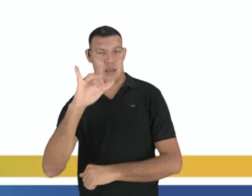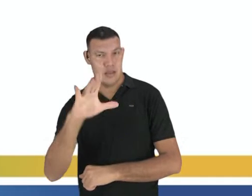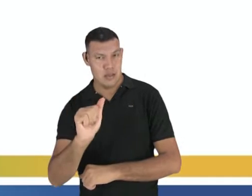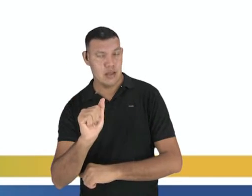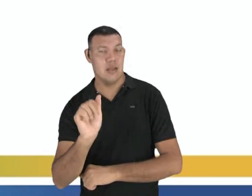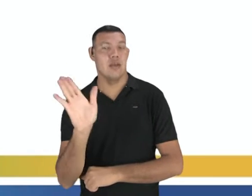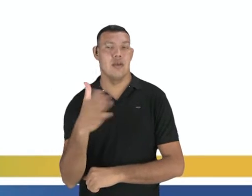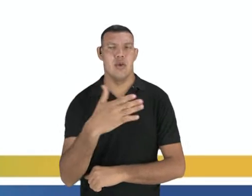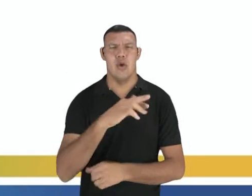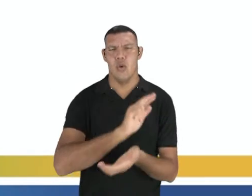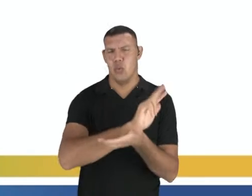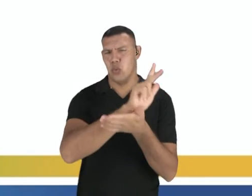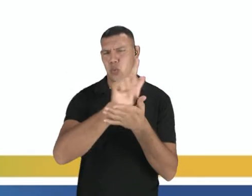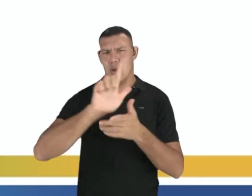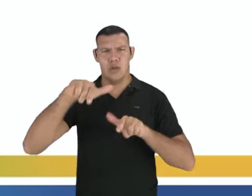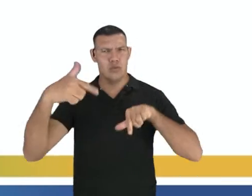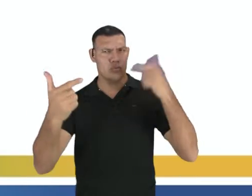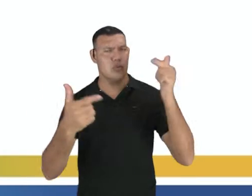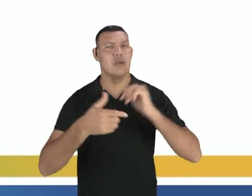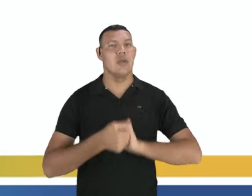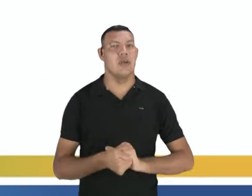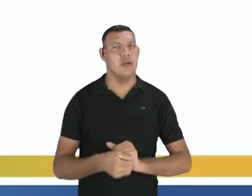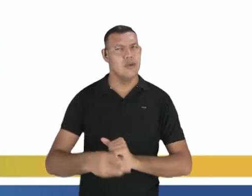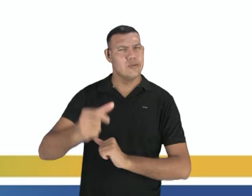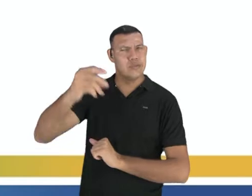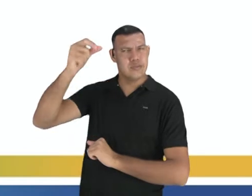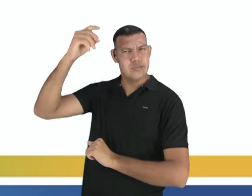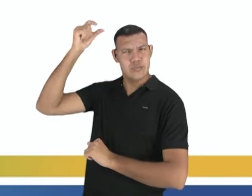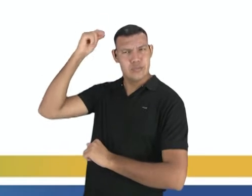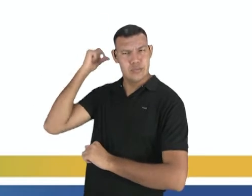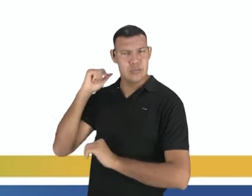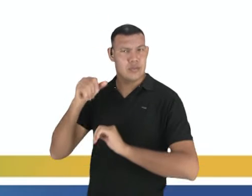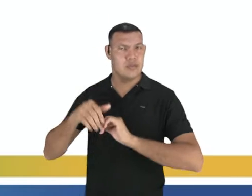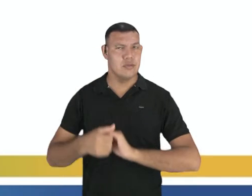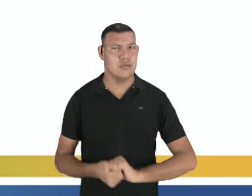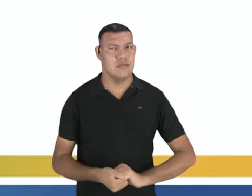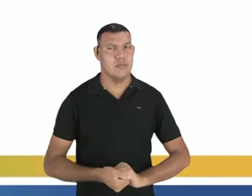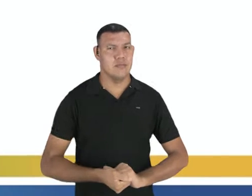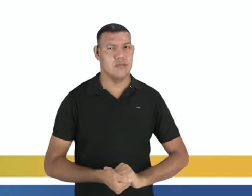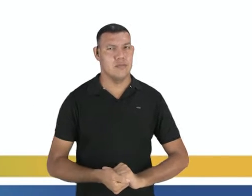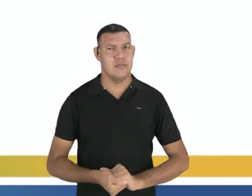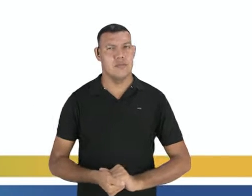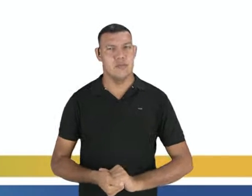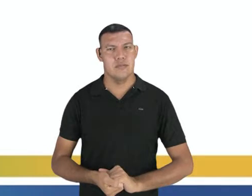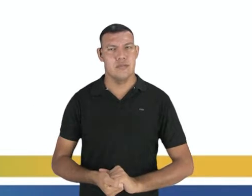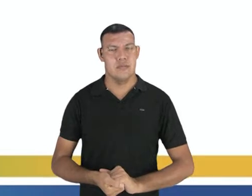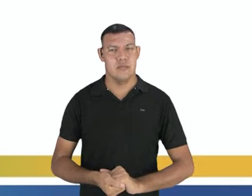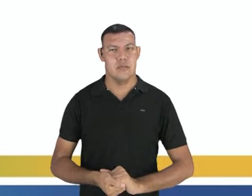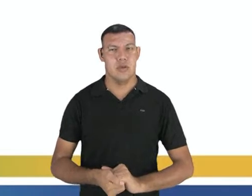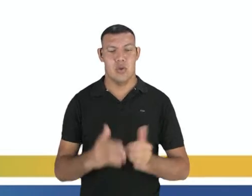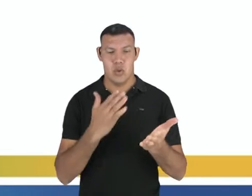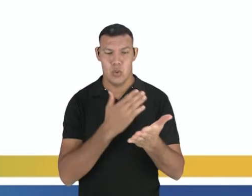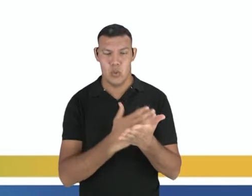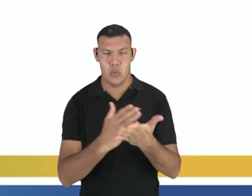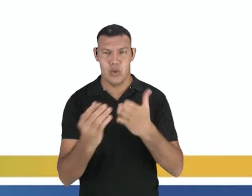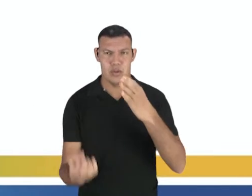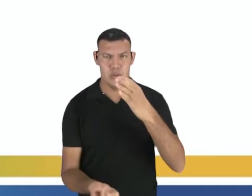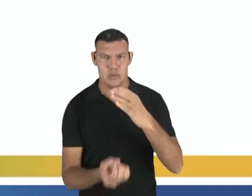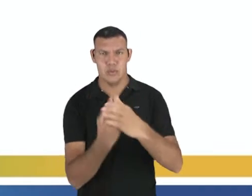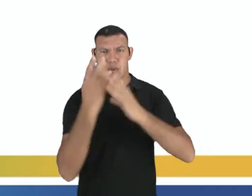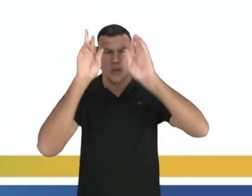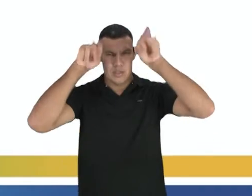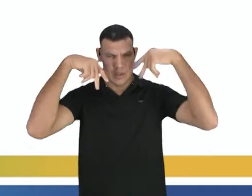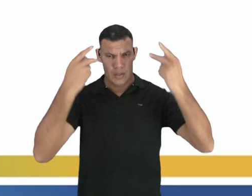Porém, há tempos atrás, né, na época do começo da humanidade,